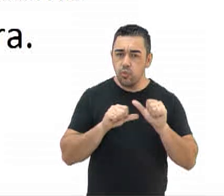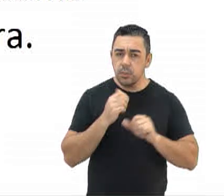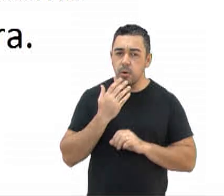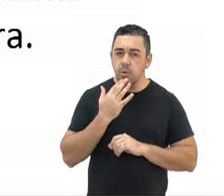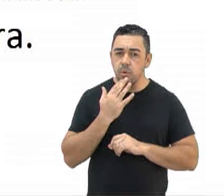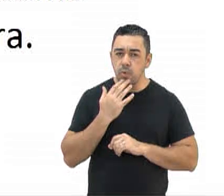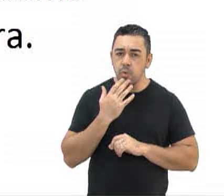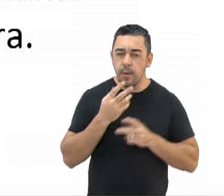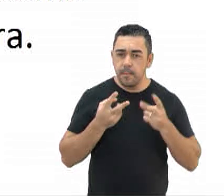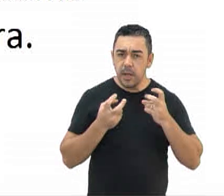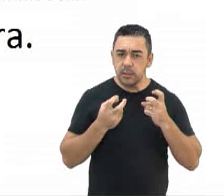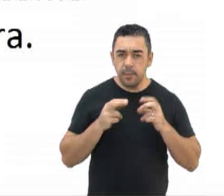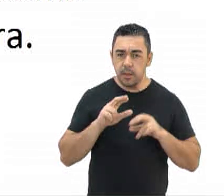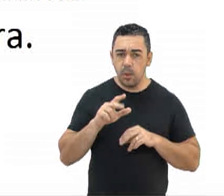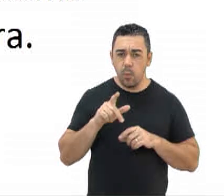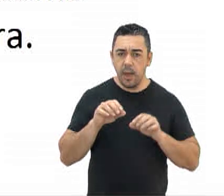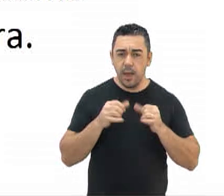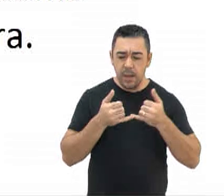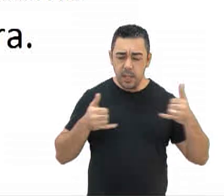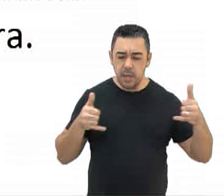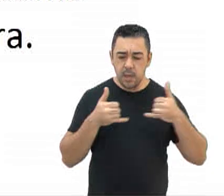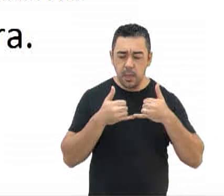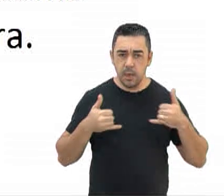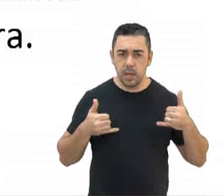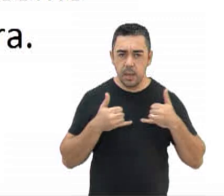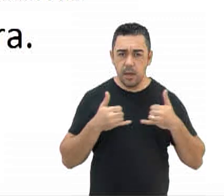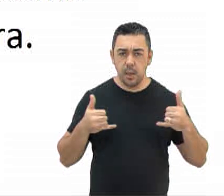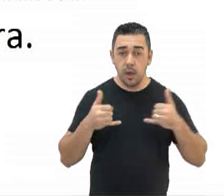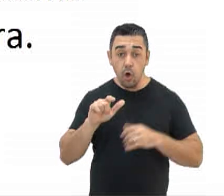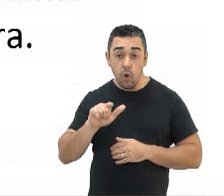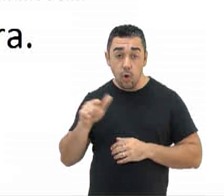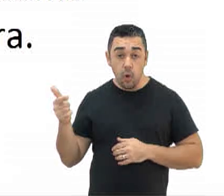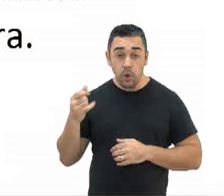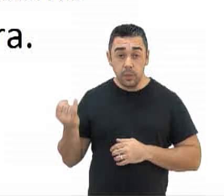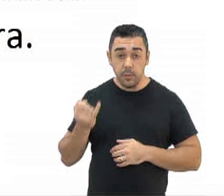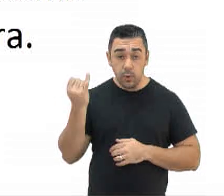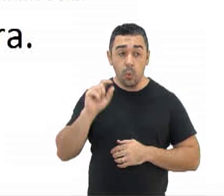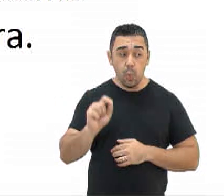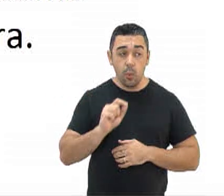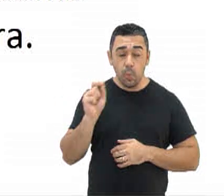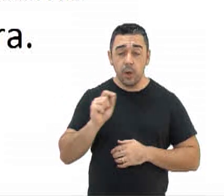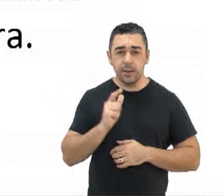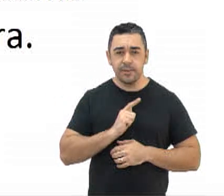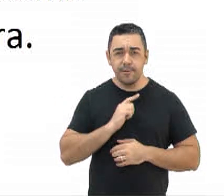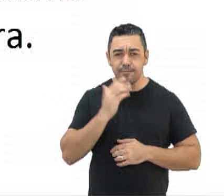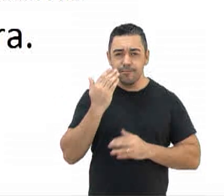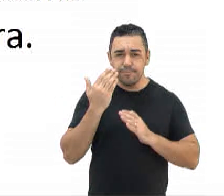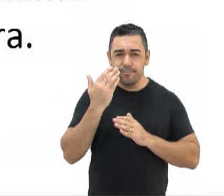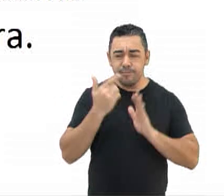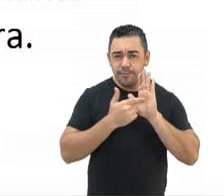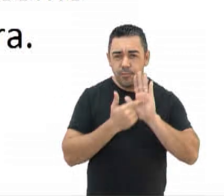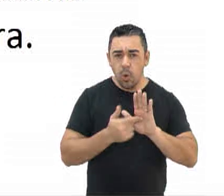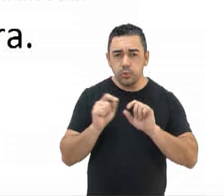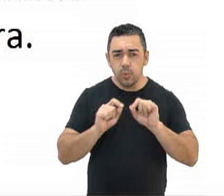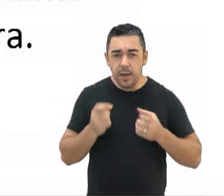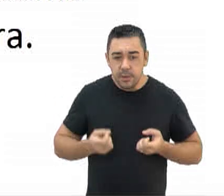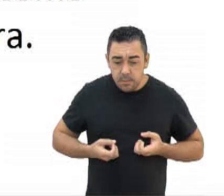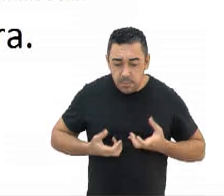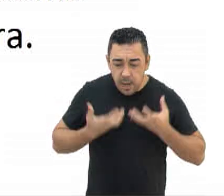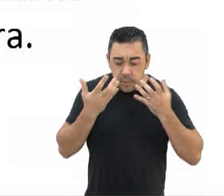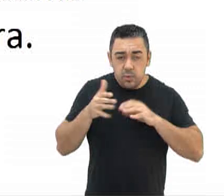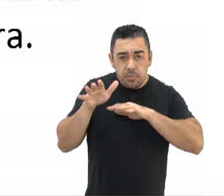cores, não há as linhas. Outra coisa importante é deixar evidente que o